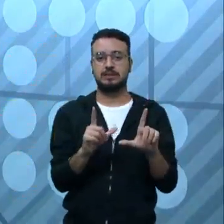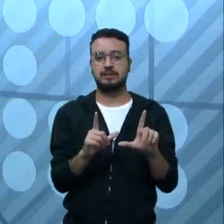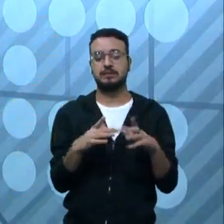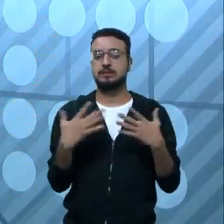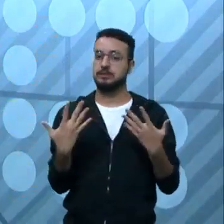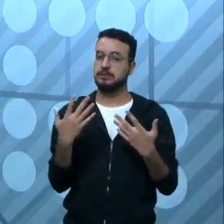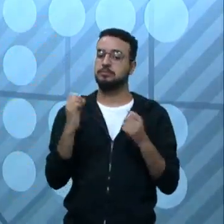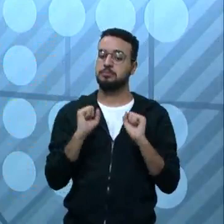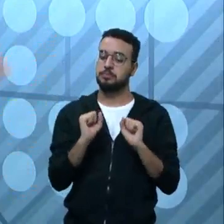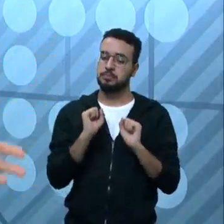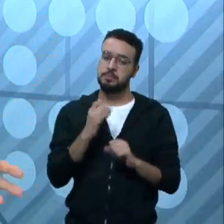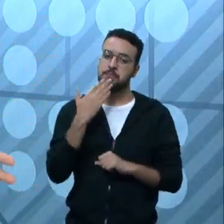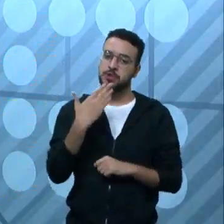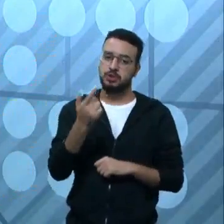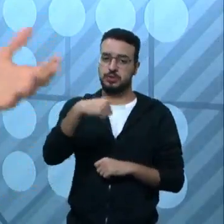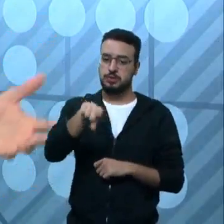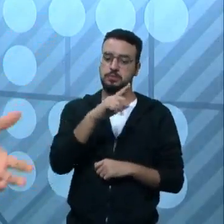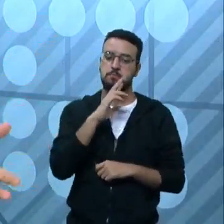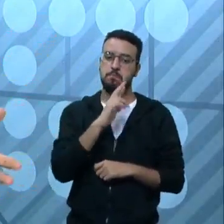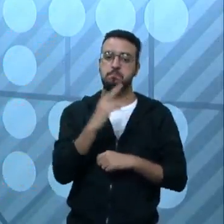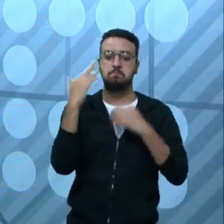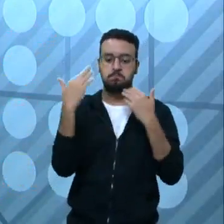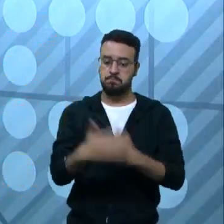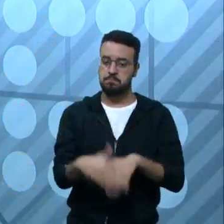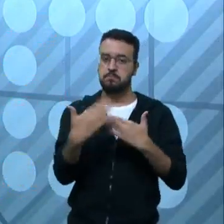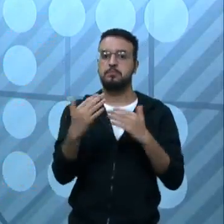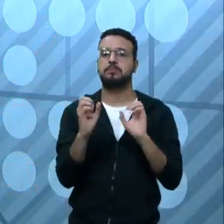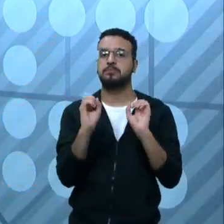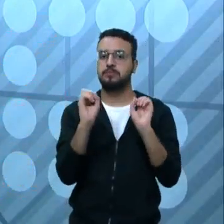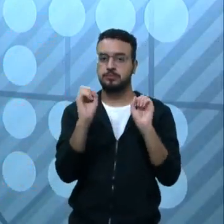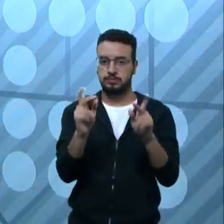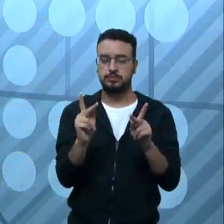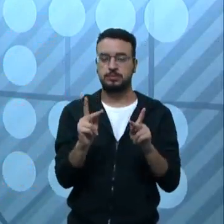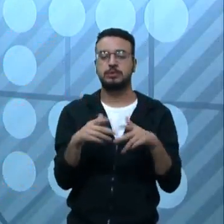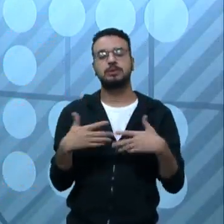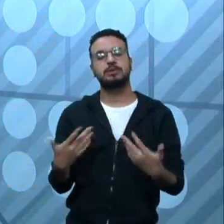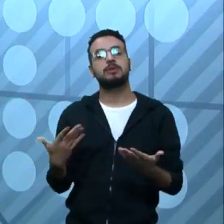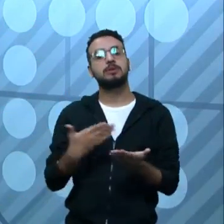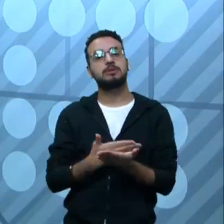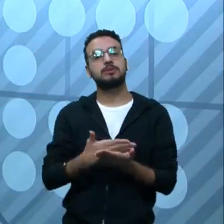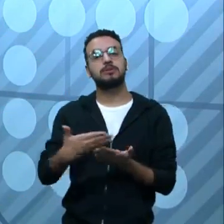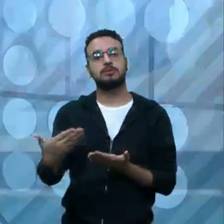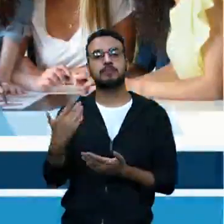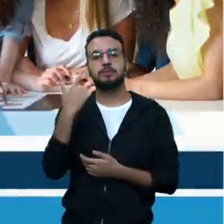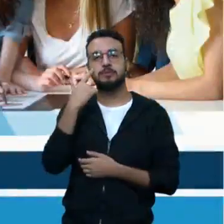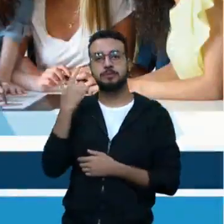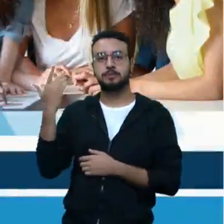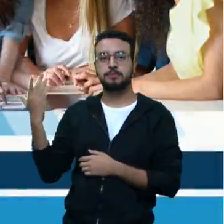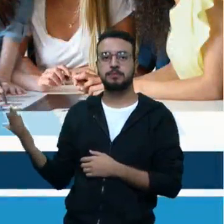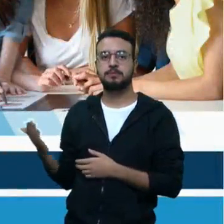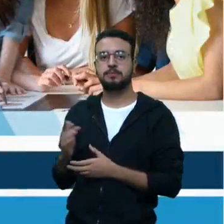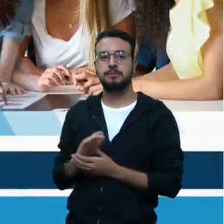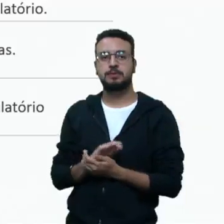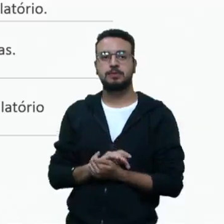sim ser cobrado em prova, tá? Isso existe, beleza? Bom, então a gente vai começar, vamos ao quadro.